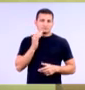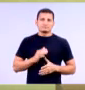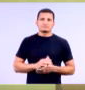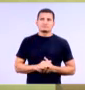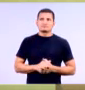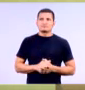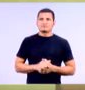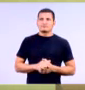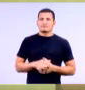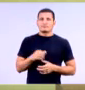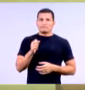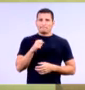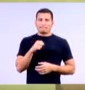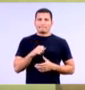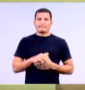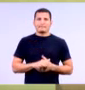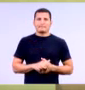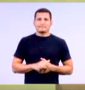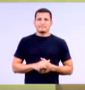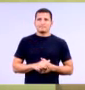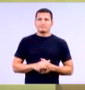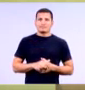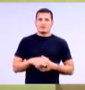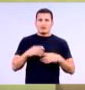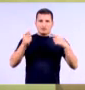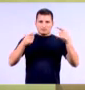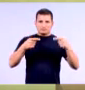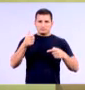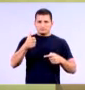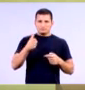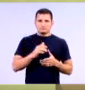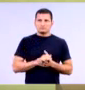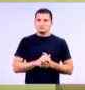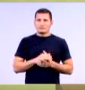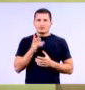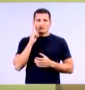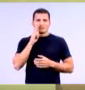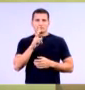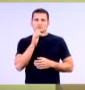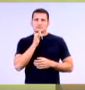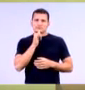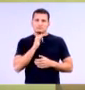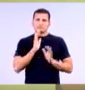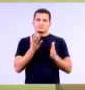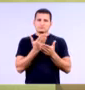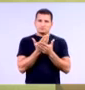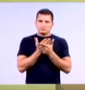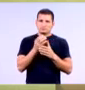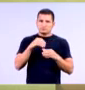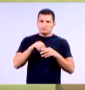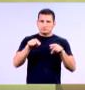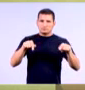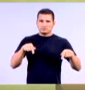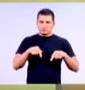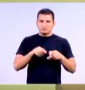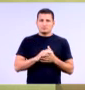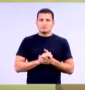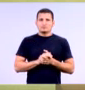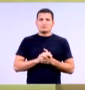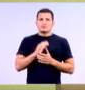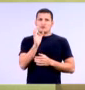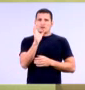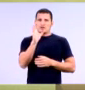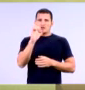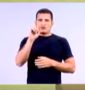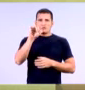professor. Aqui, a questão 1. Pelo que foi visto nos exemplos dados em sala de aula a respeito da classe conta corrente, você deve